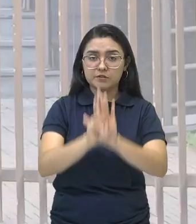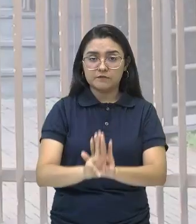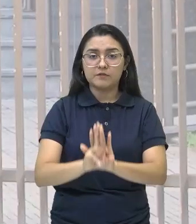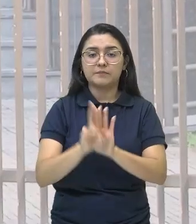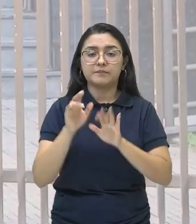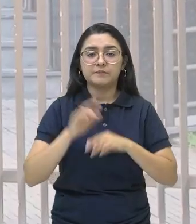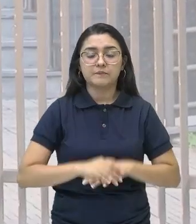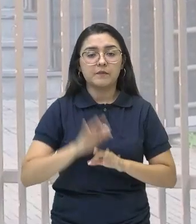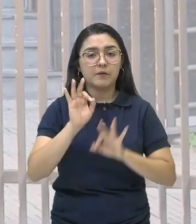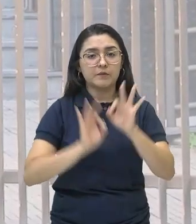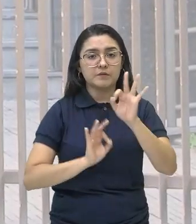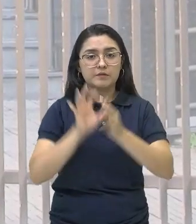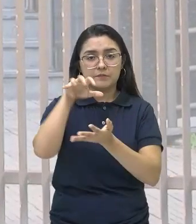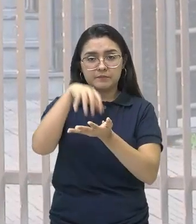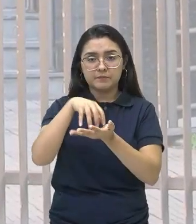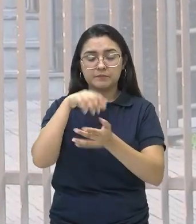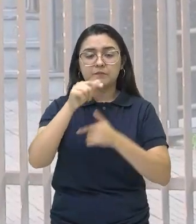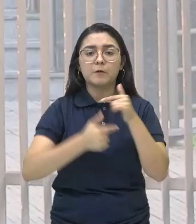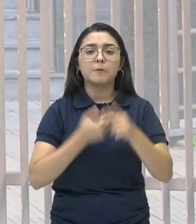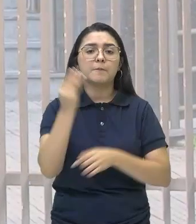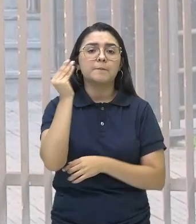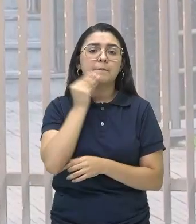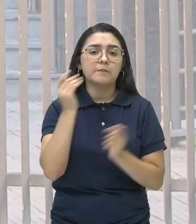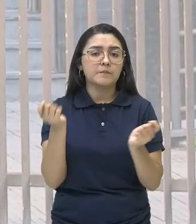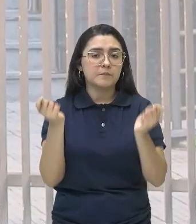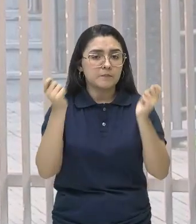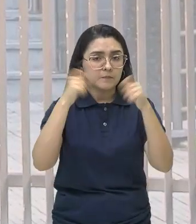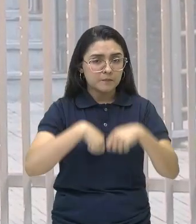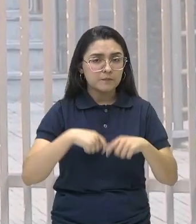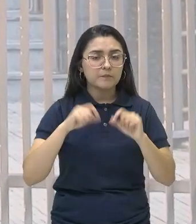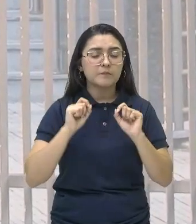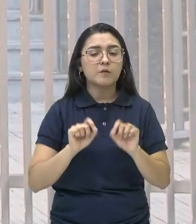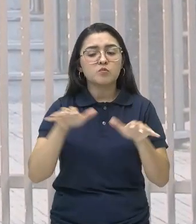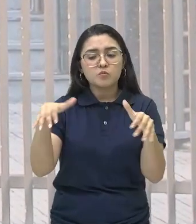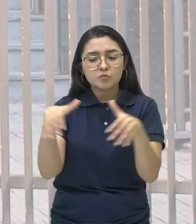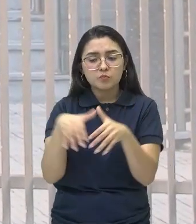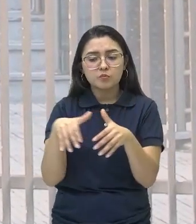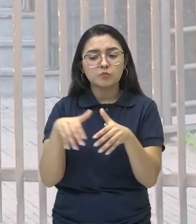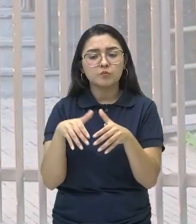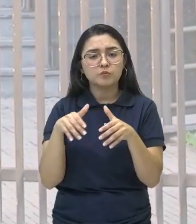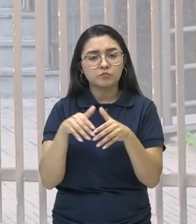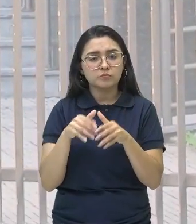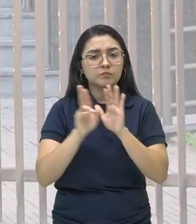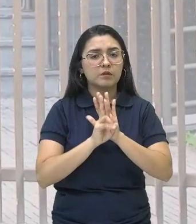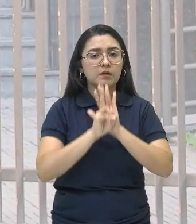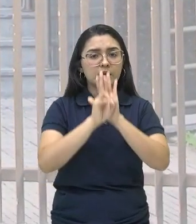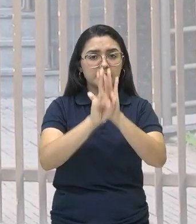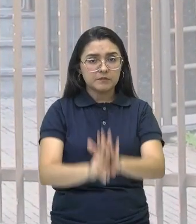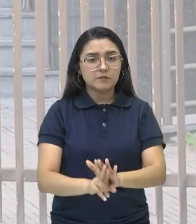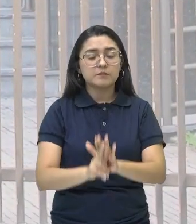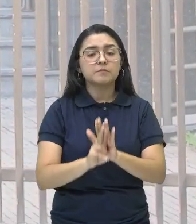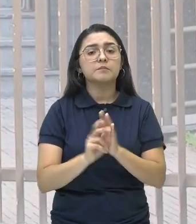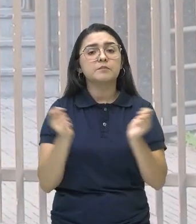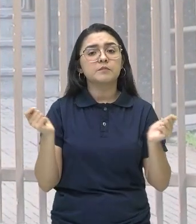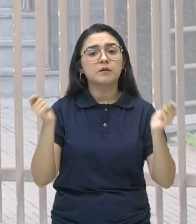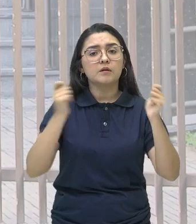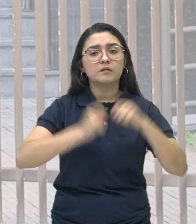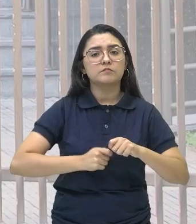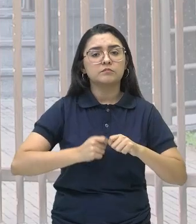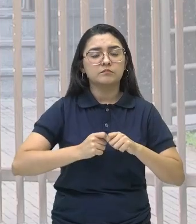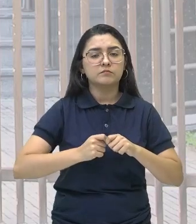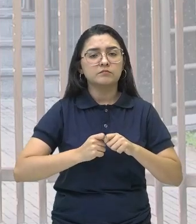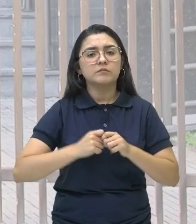representatividade. A organização proporciona uma voz coletiva para os trabalhadores, permitindo-lhes negociar